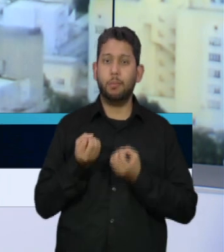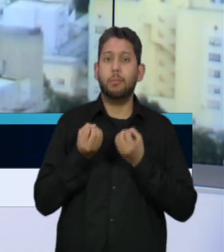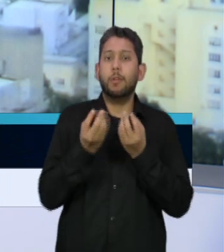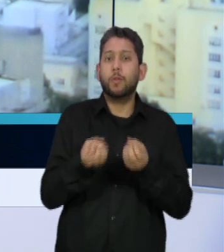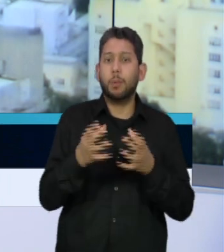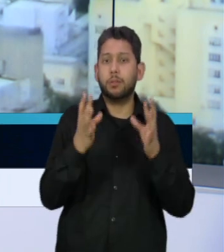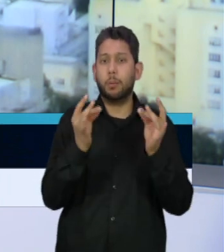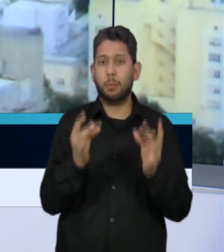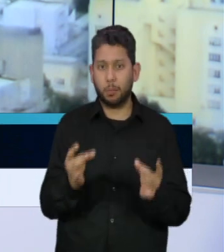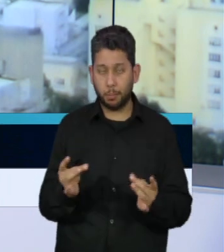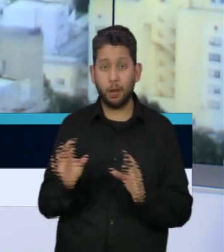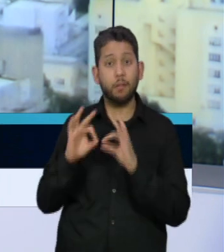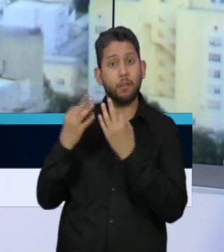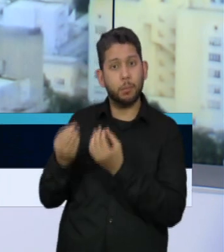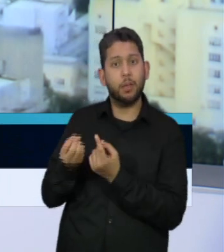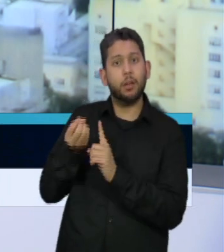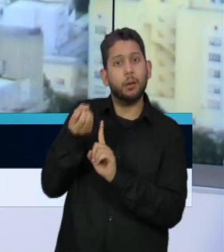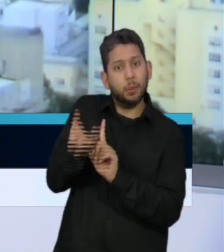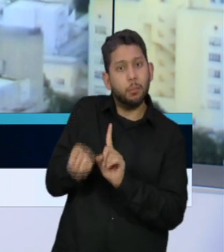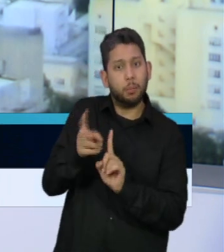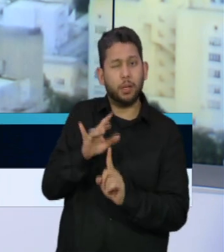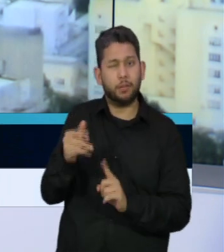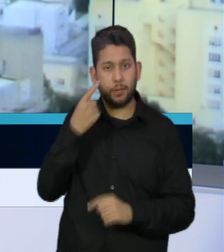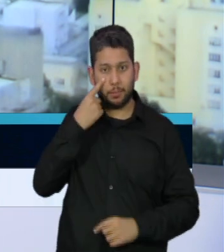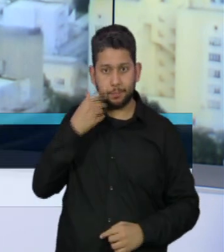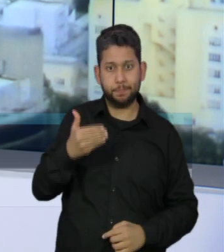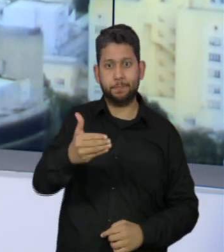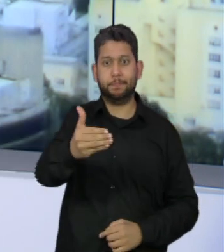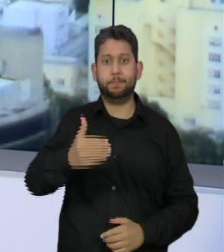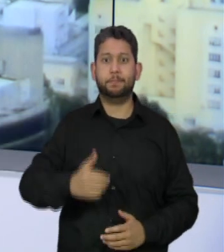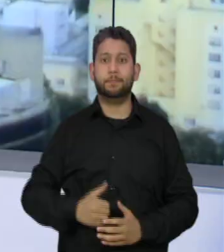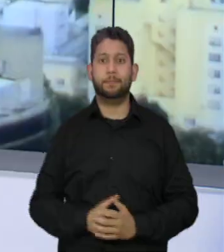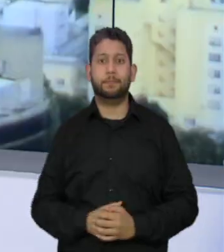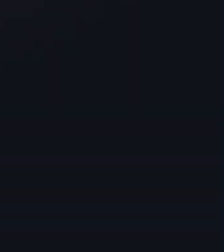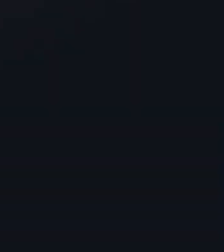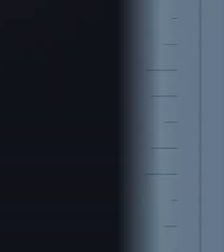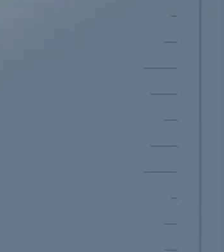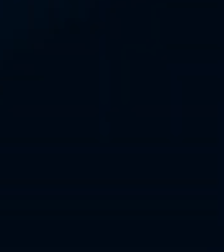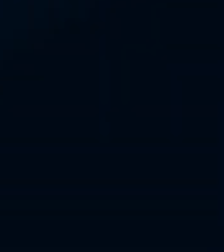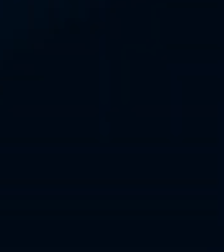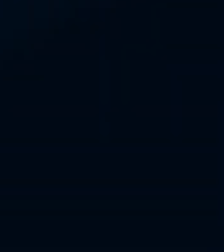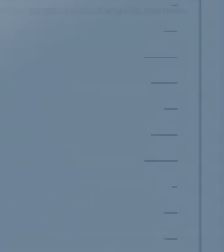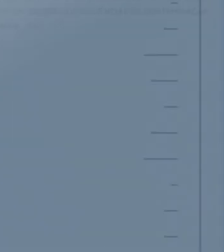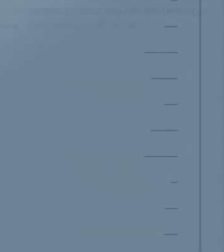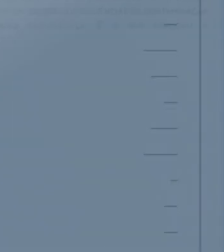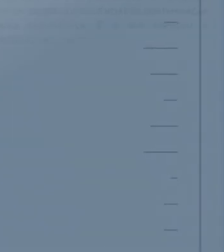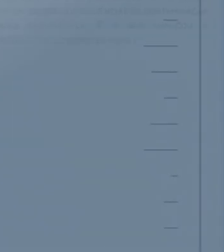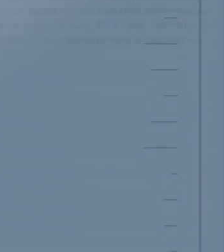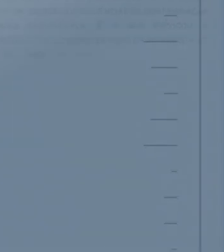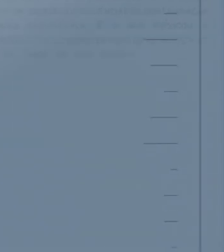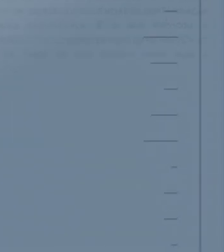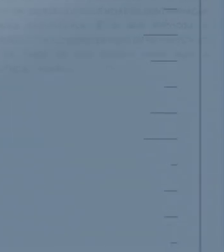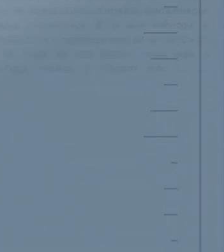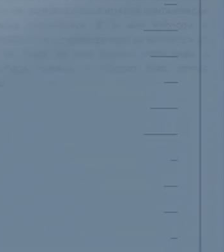sobre o depoimento de parentes vítimas da pandemia. Fique com a gente, até já.